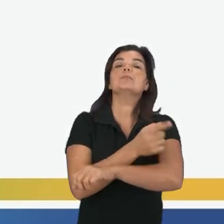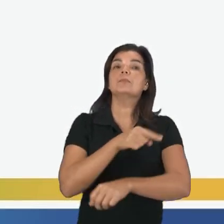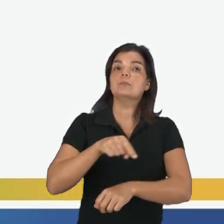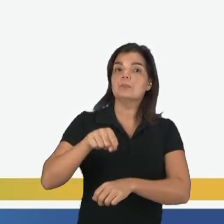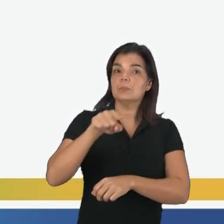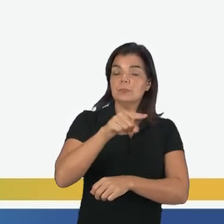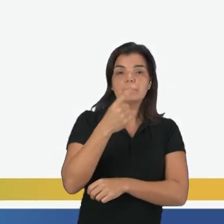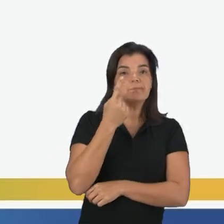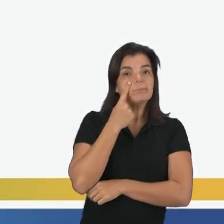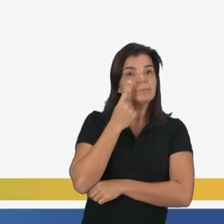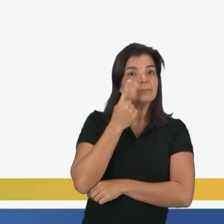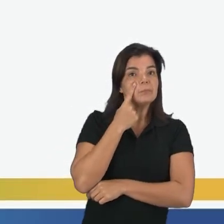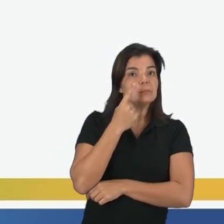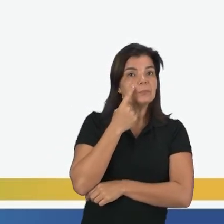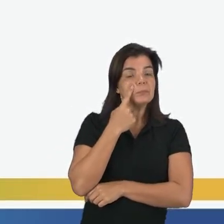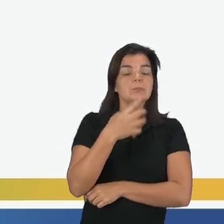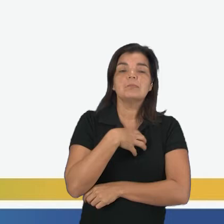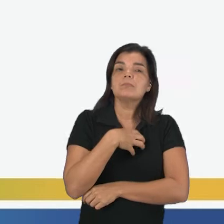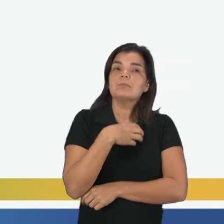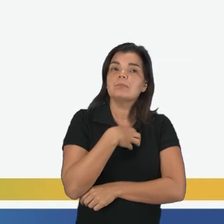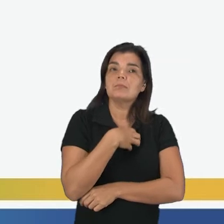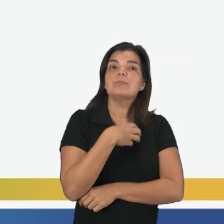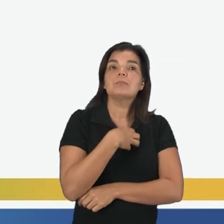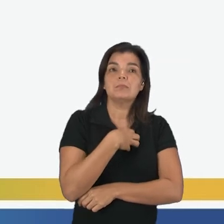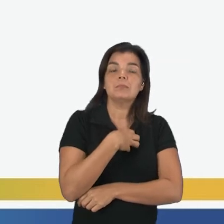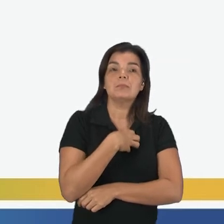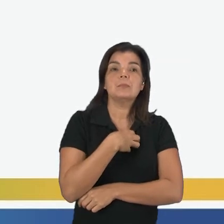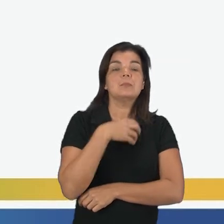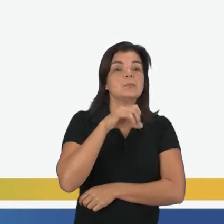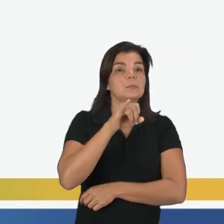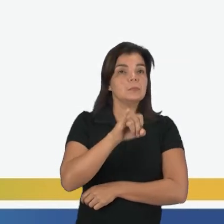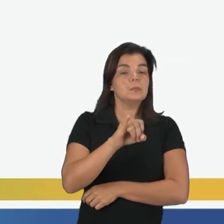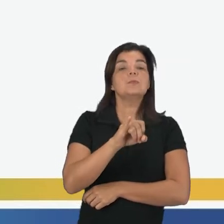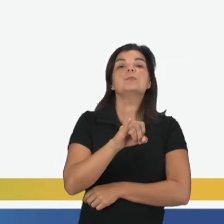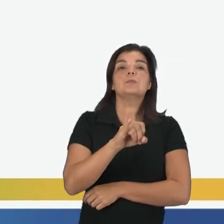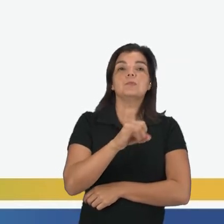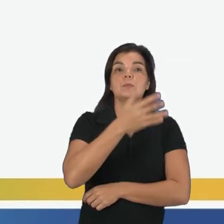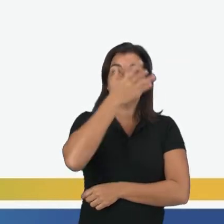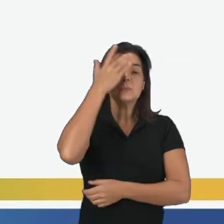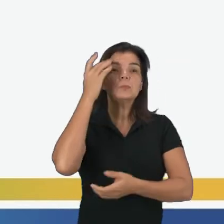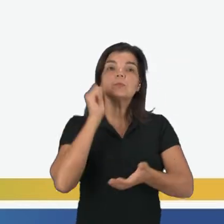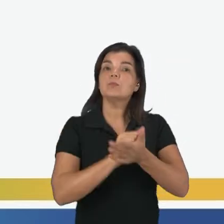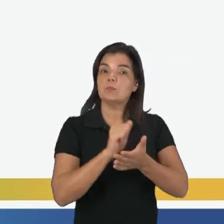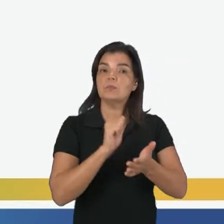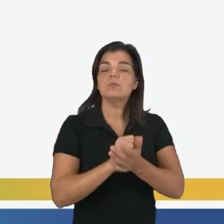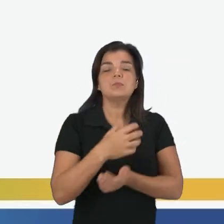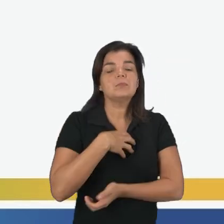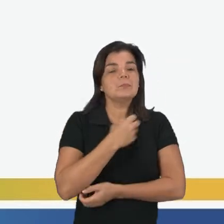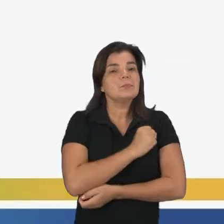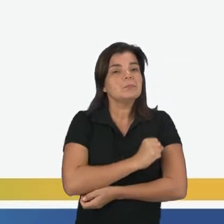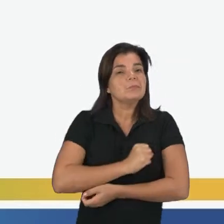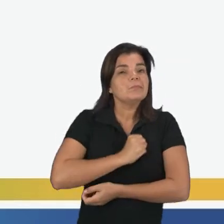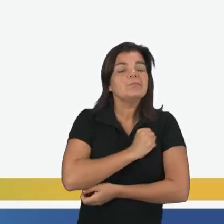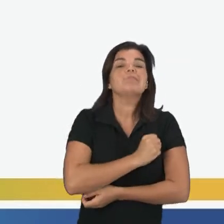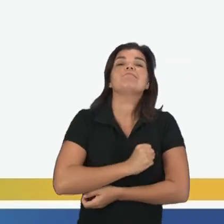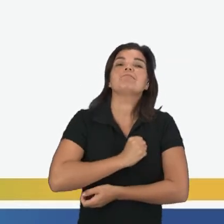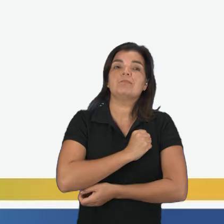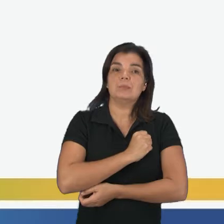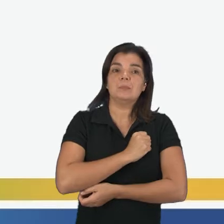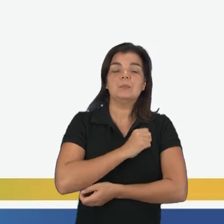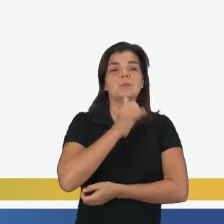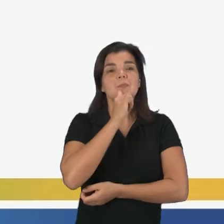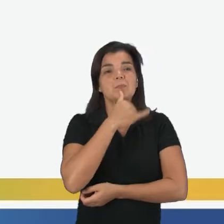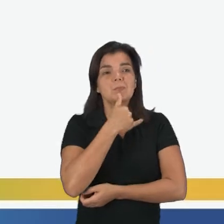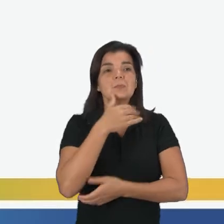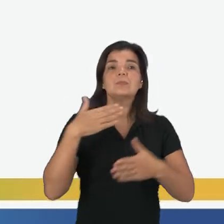você observa, você sente, né, se o narrador ele sente saudade, se ele sente